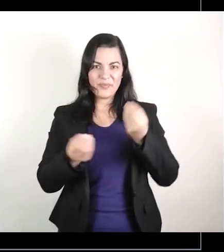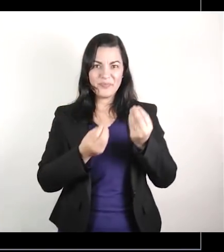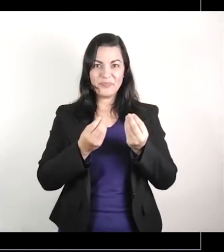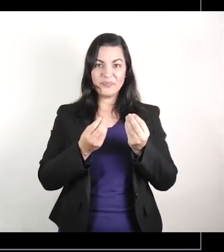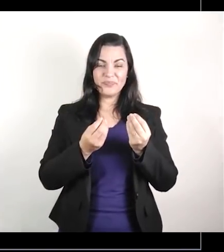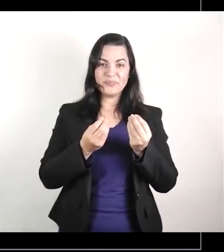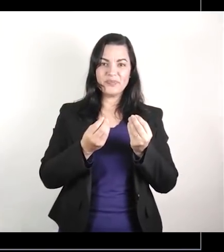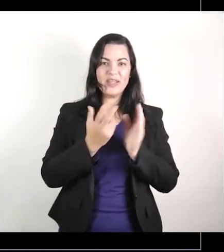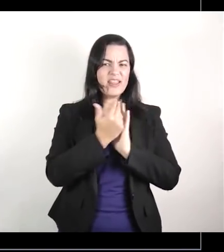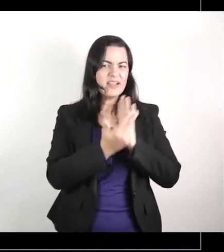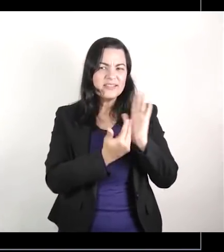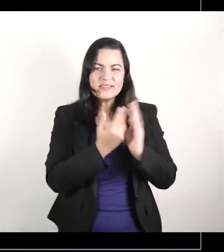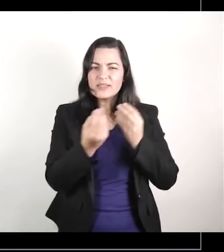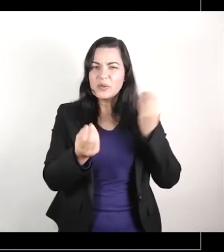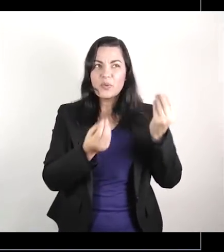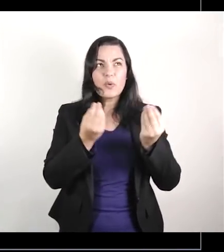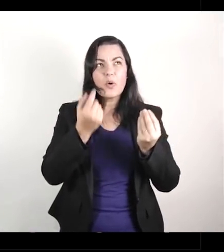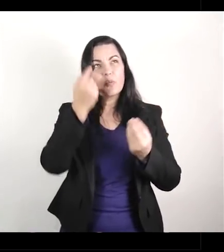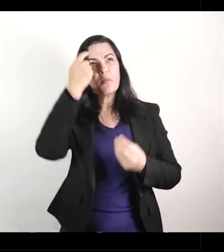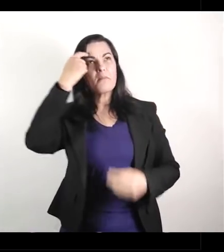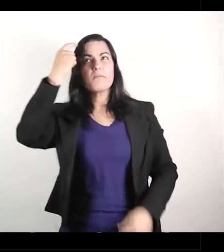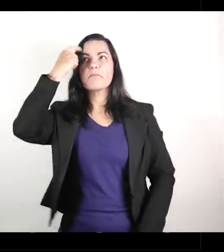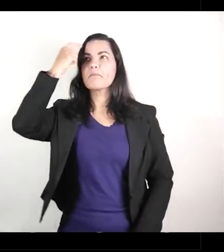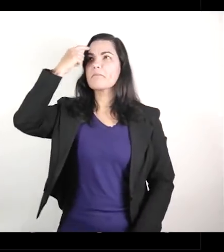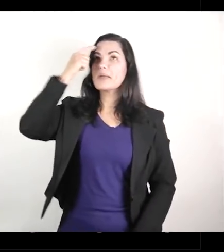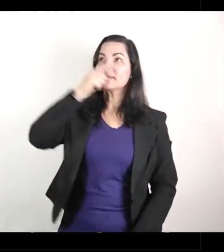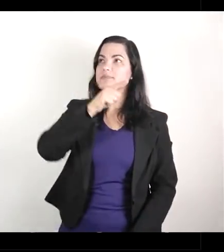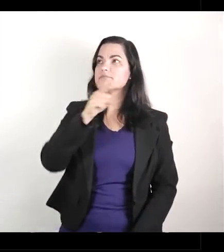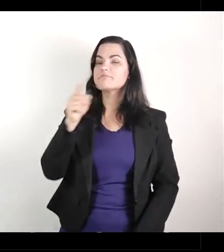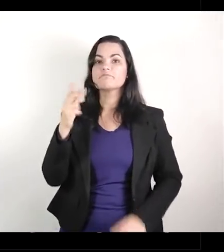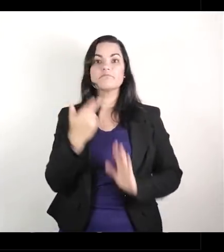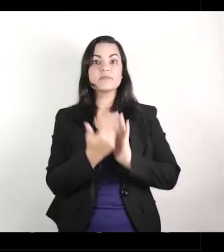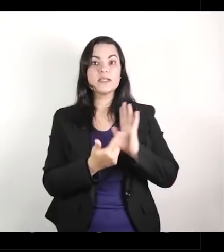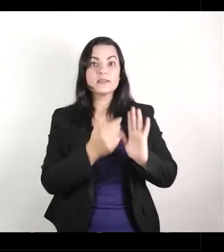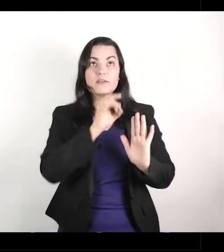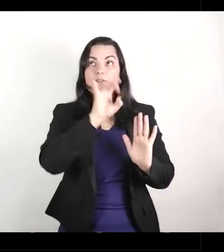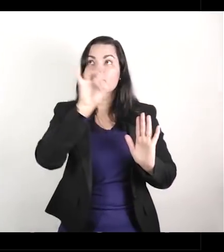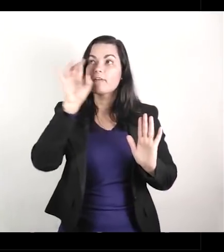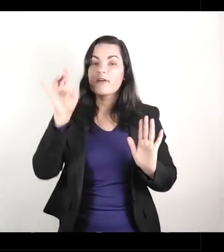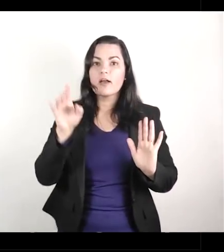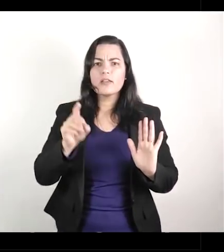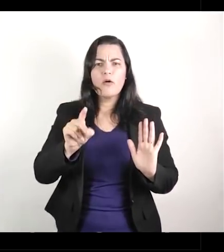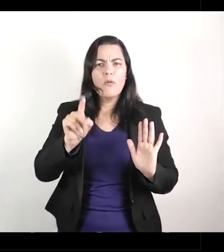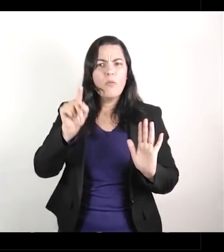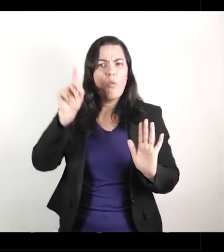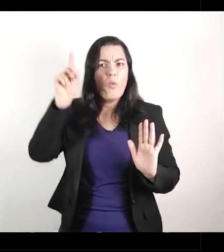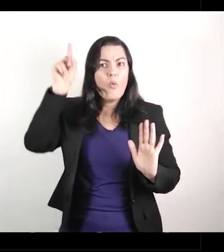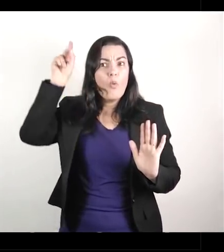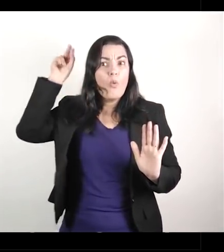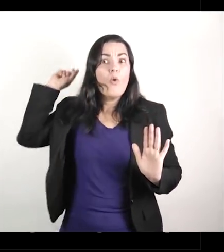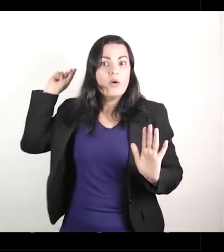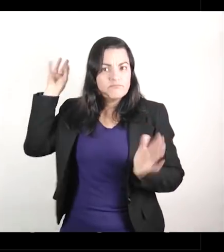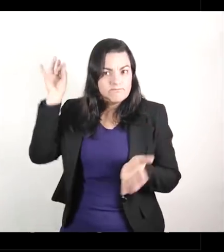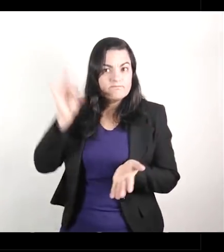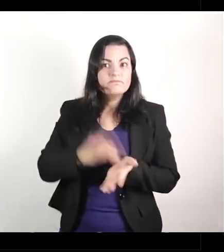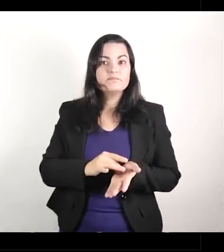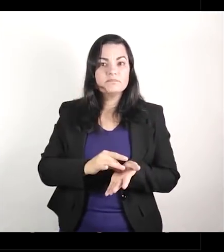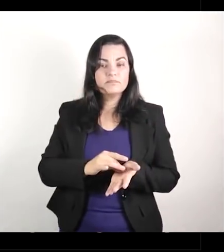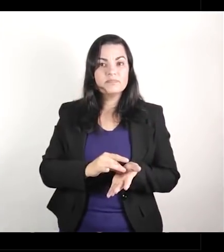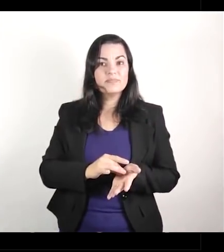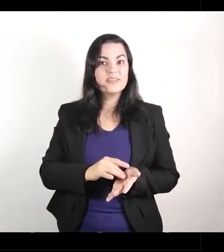observarem as imagens e pensarem que esse registro, turma, é um registro muito